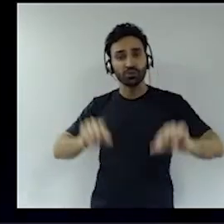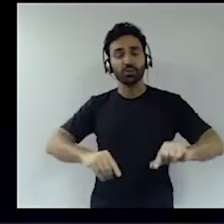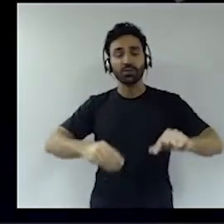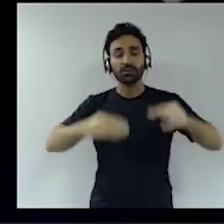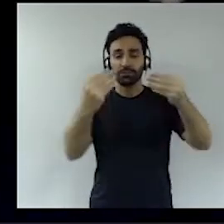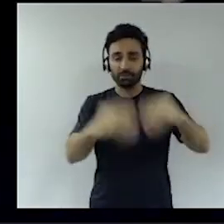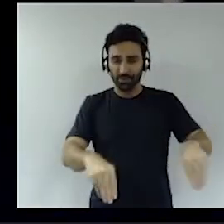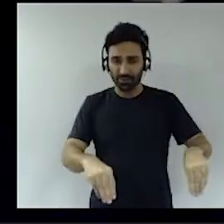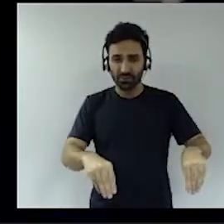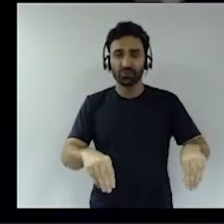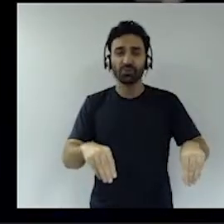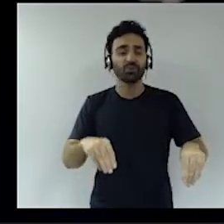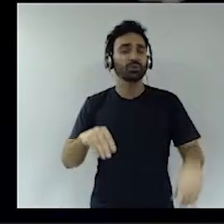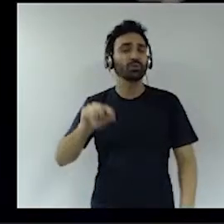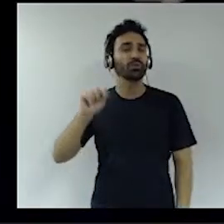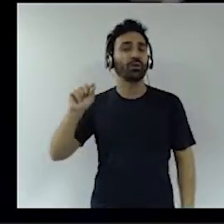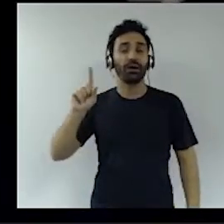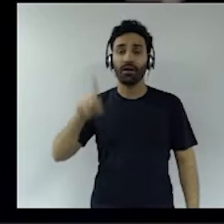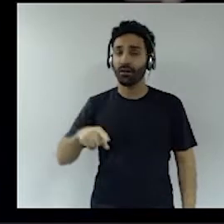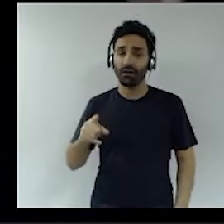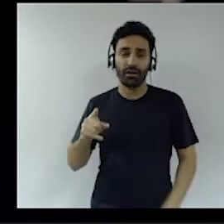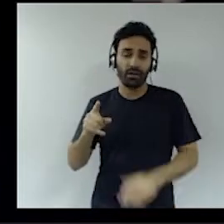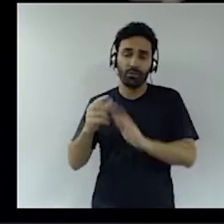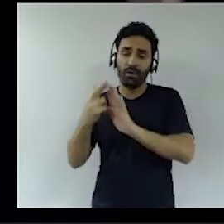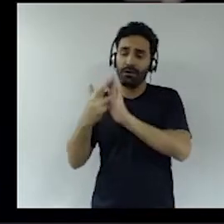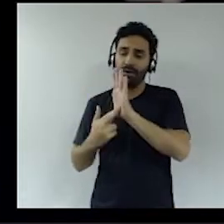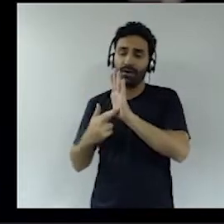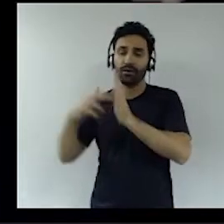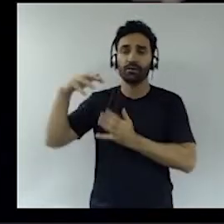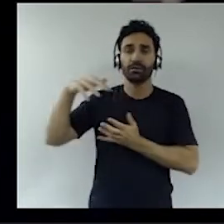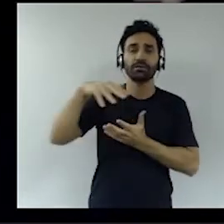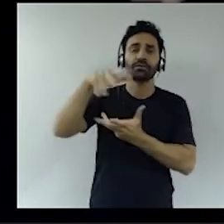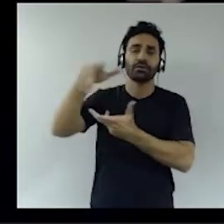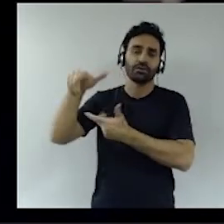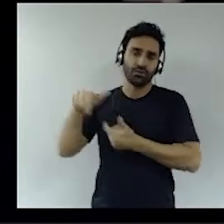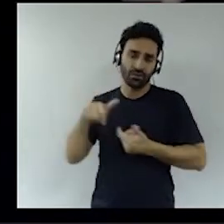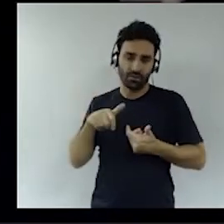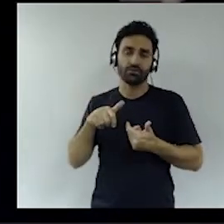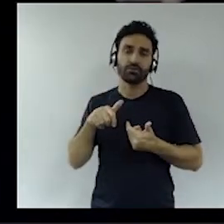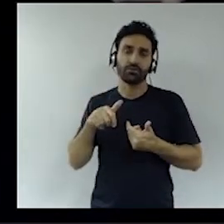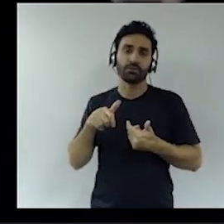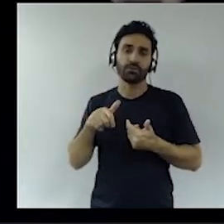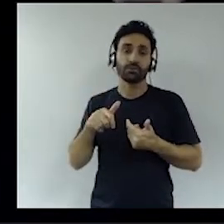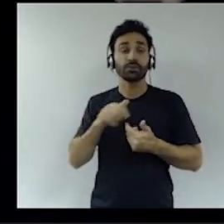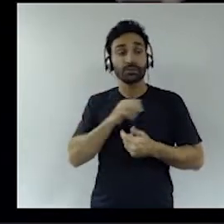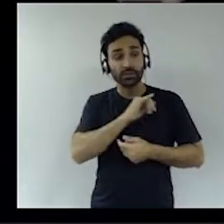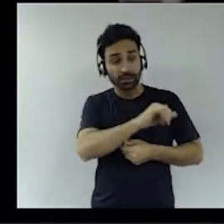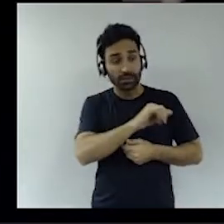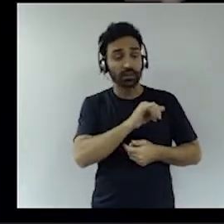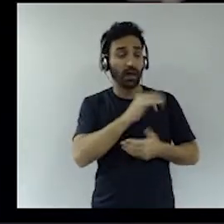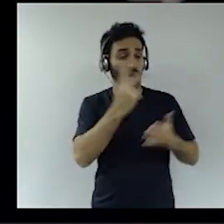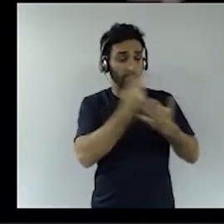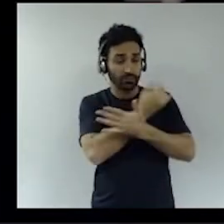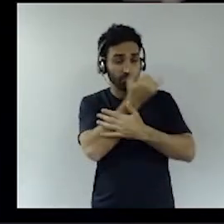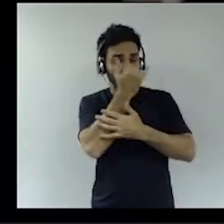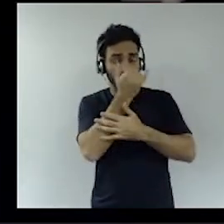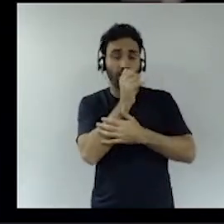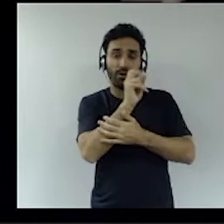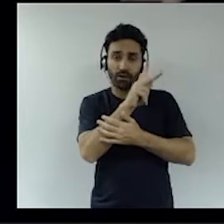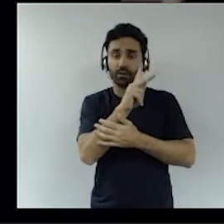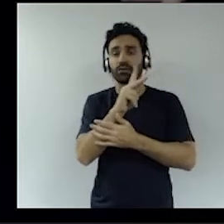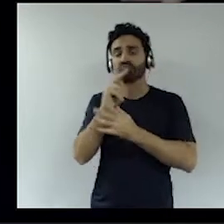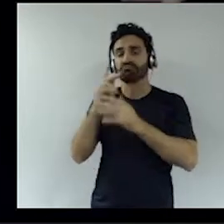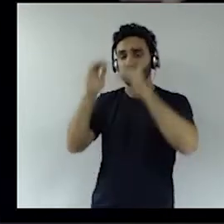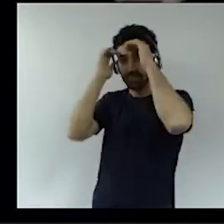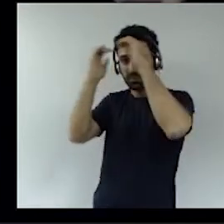uma política internacional, é uma política que se adota sempre que os danos são inevitáveis e que as